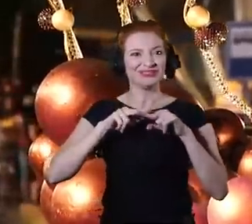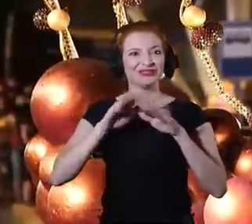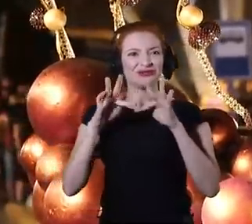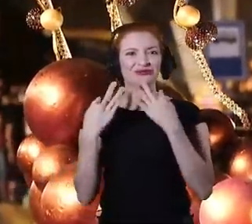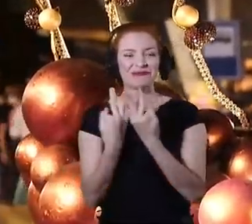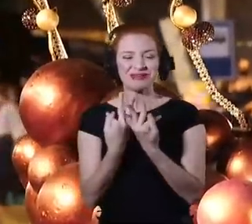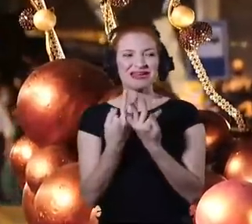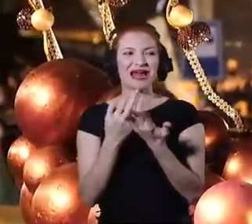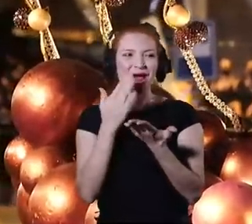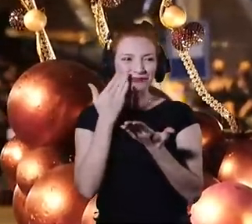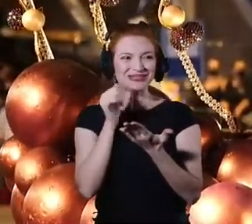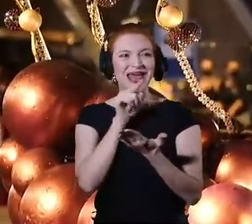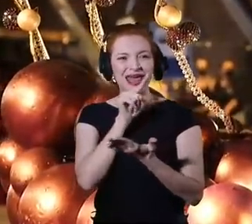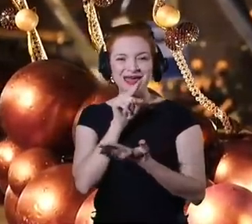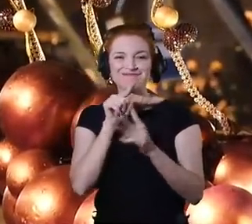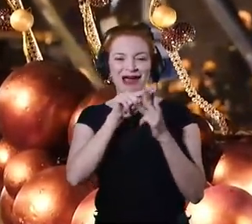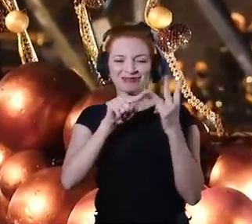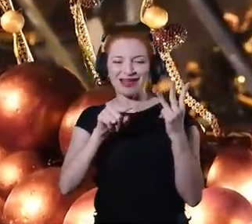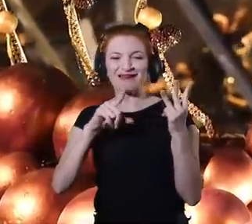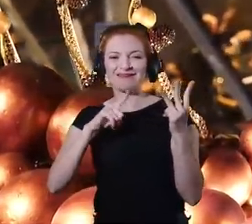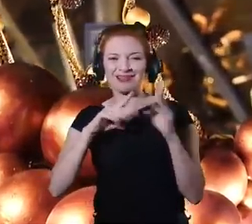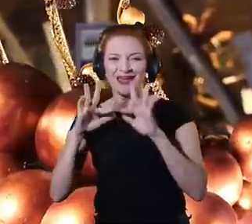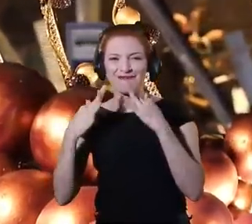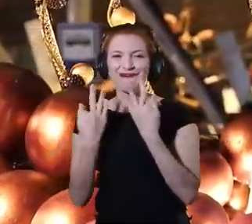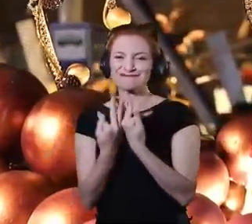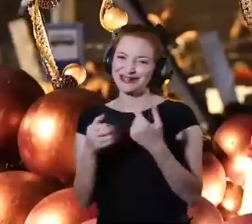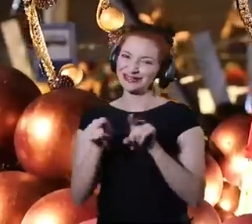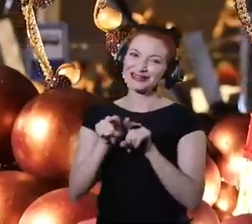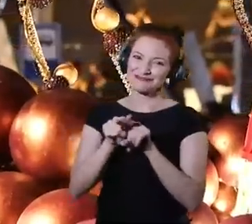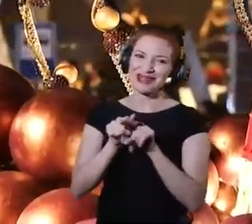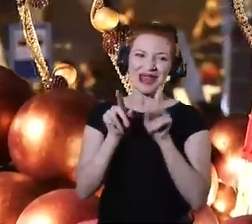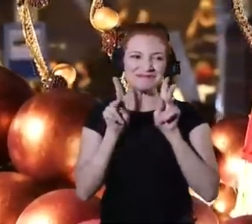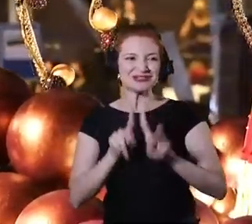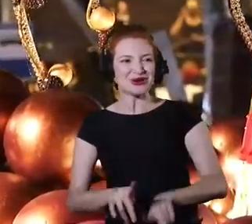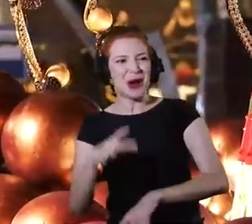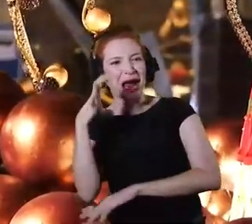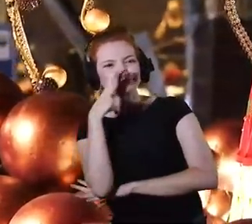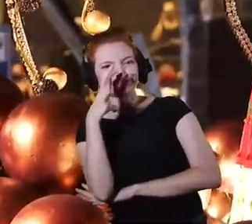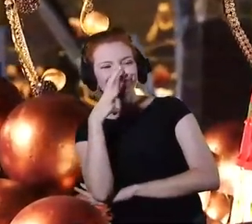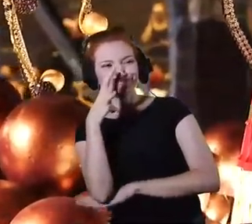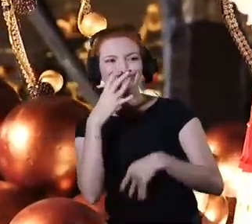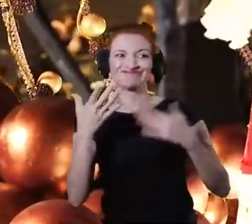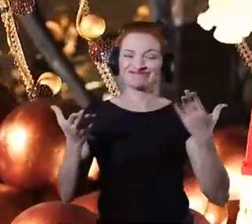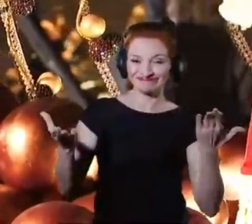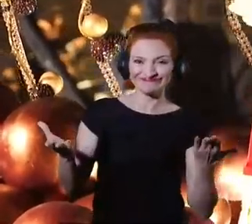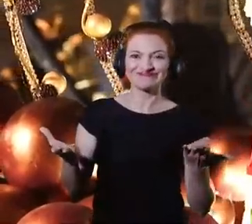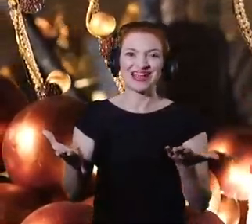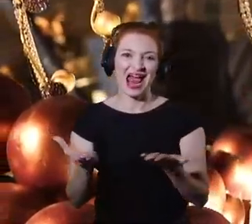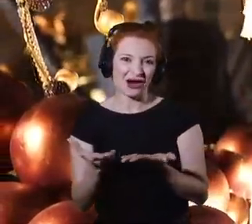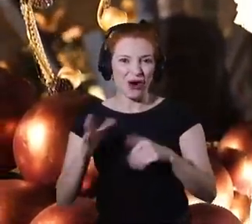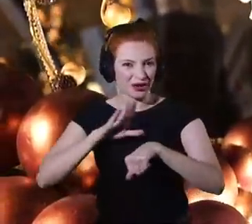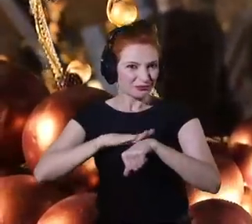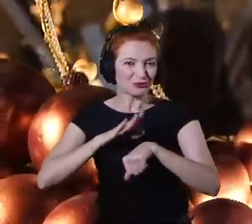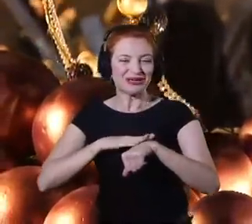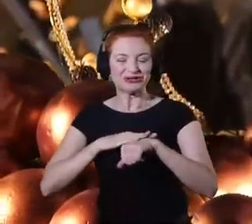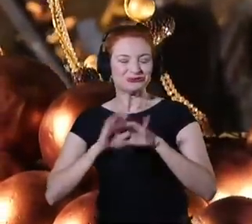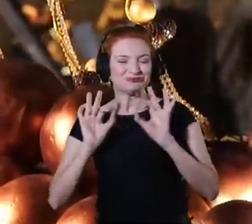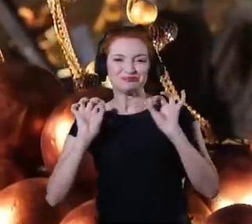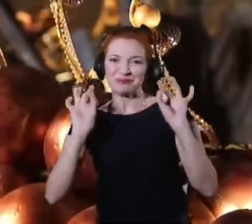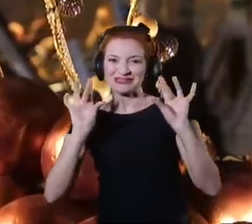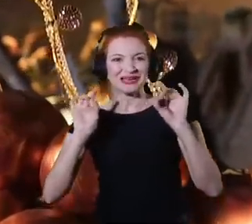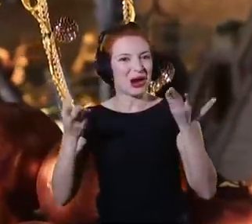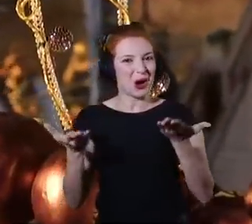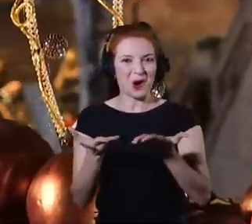ter familiares delas também, muitas pessoas que vieram aqui para prestigiá-las. E é muito, muito memorável